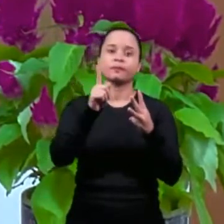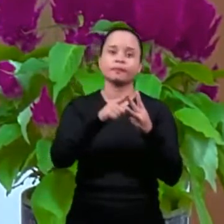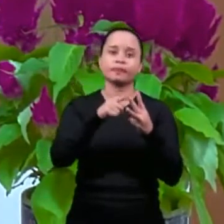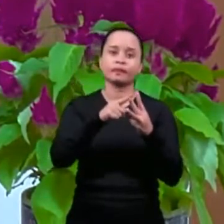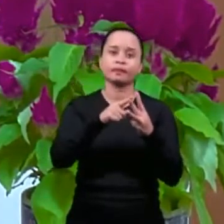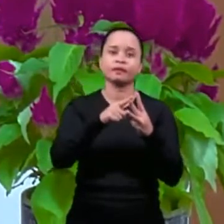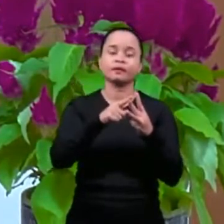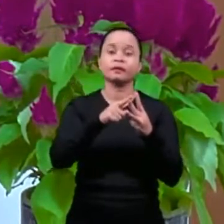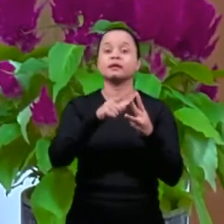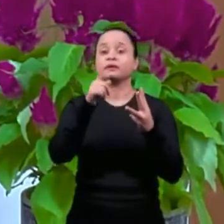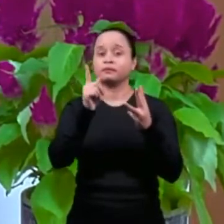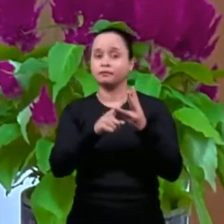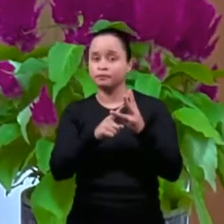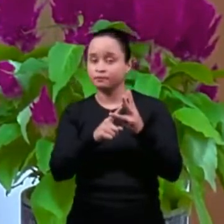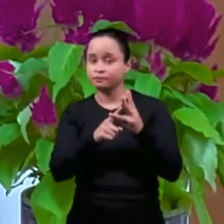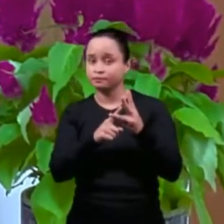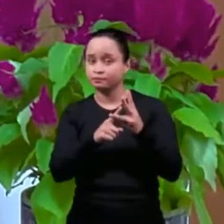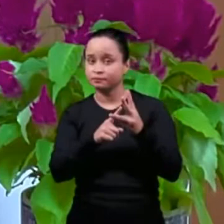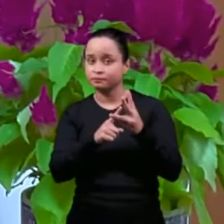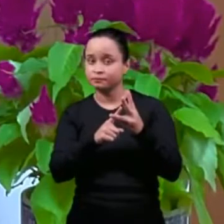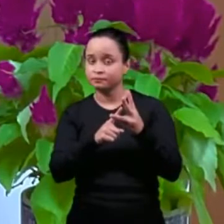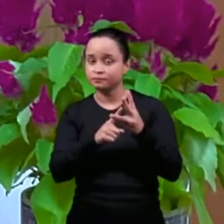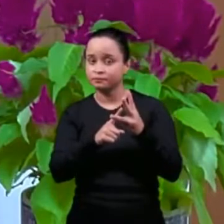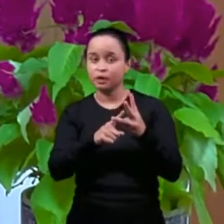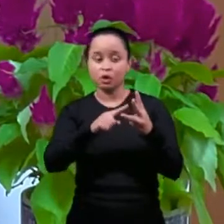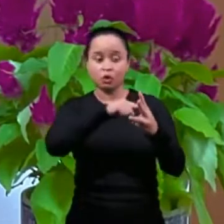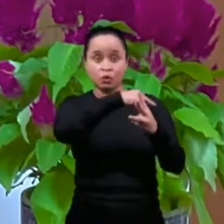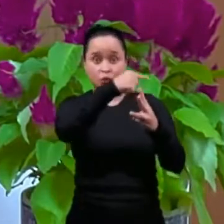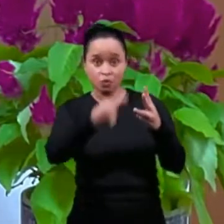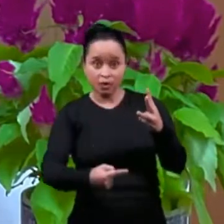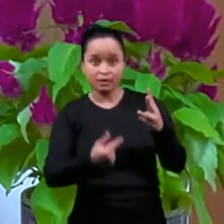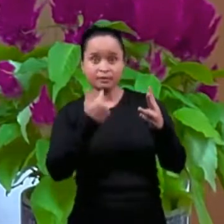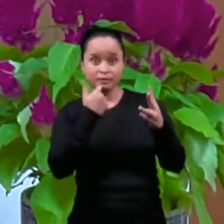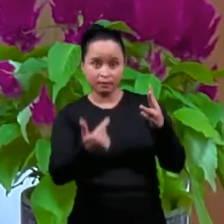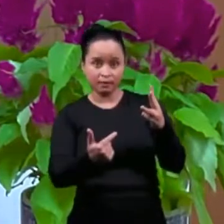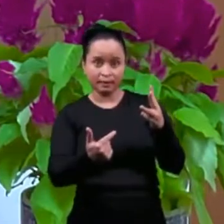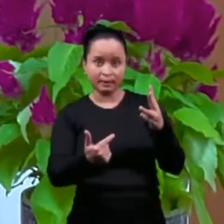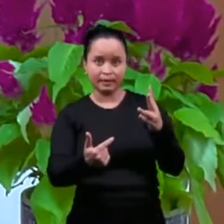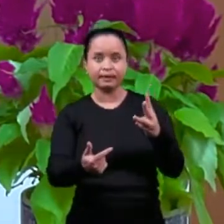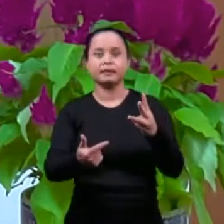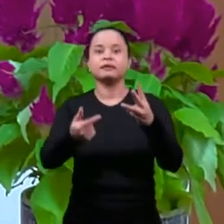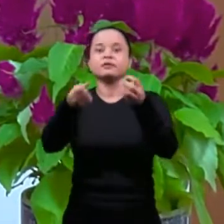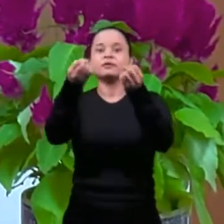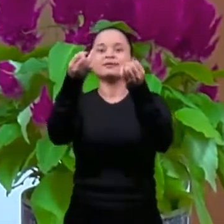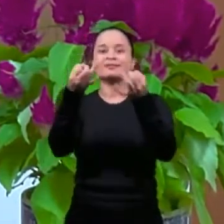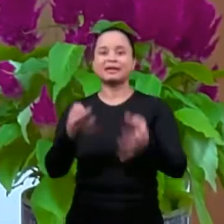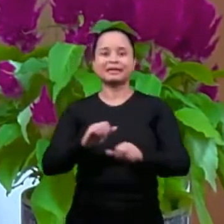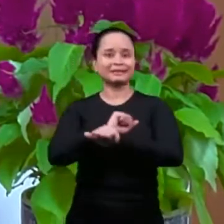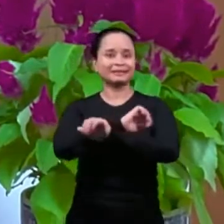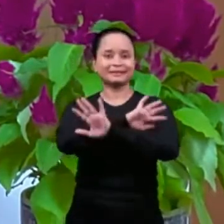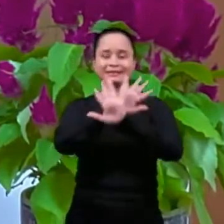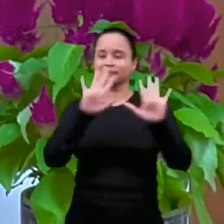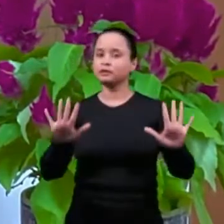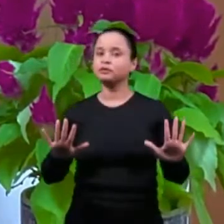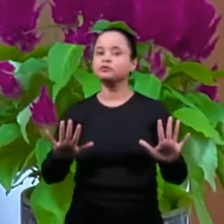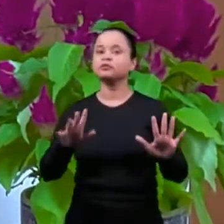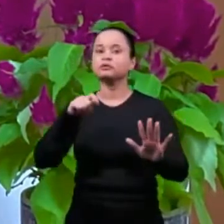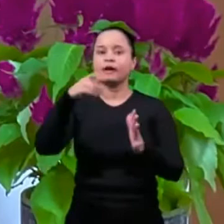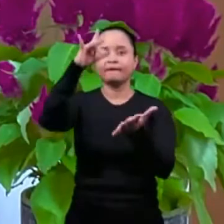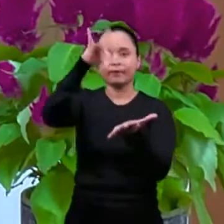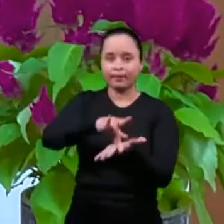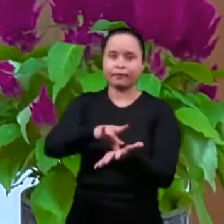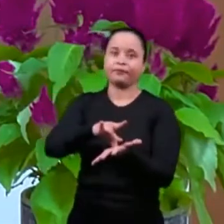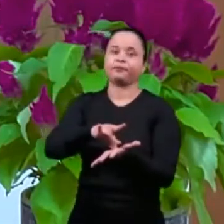emuná. Todas elas queriam definir a palavra verdade. E eles não